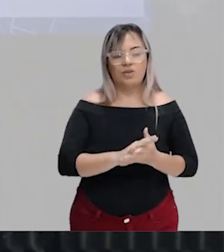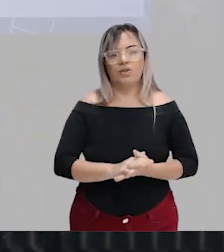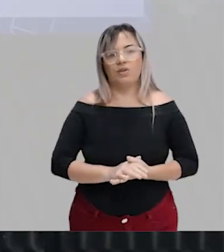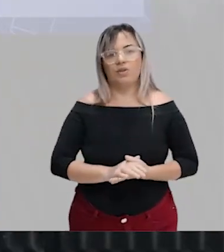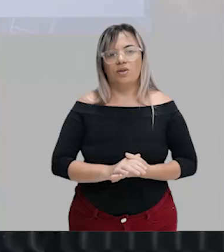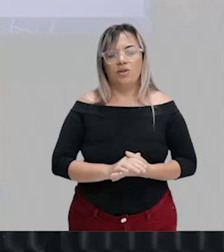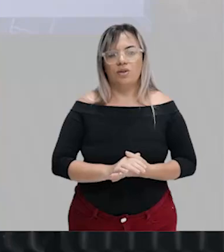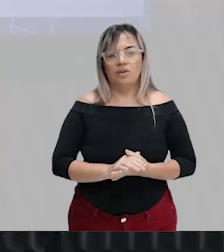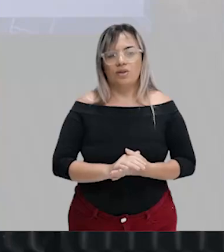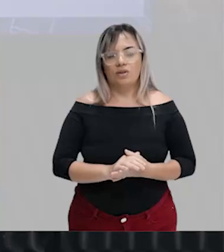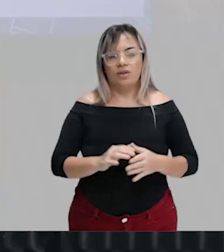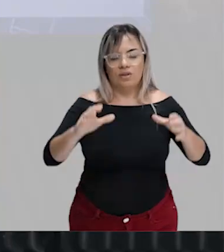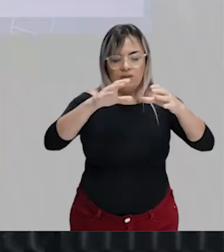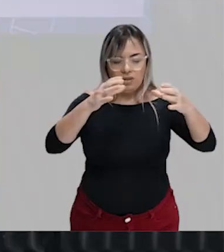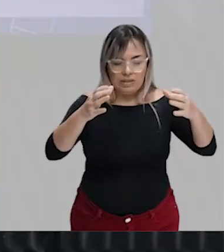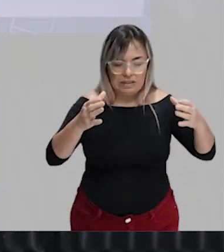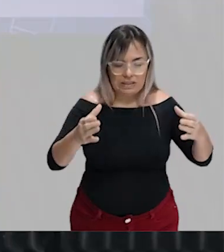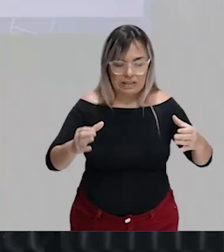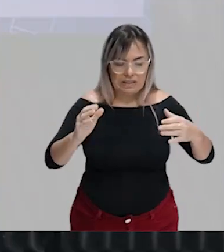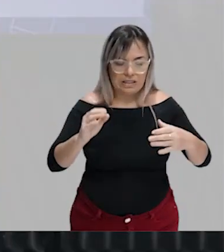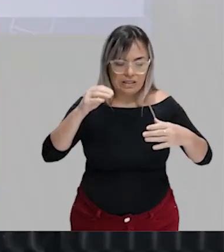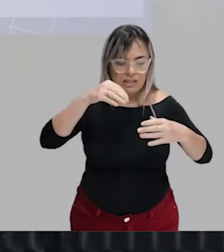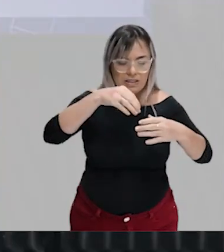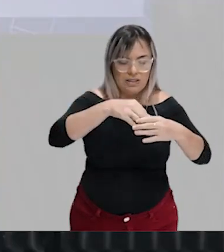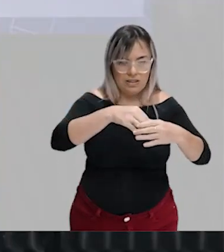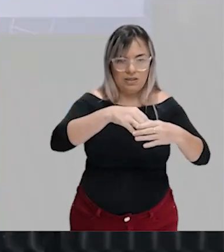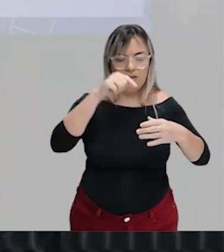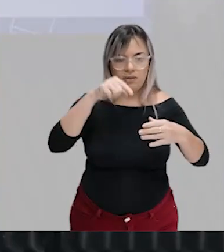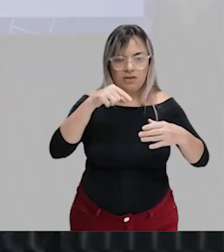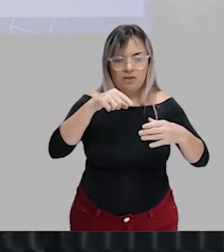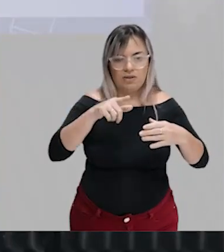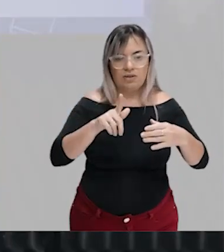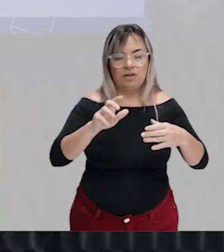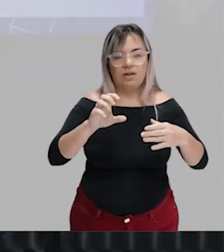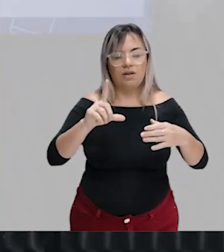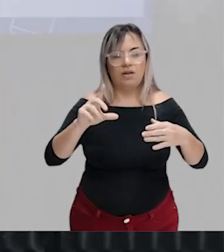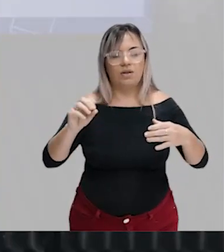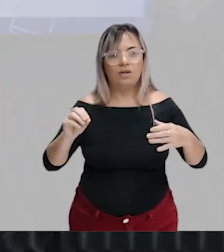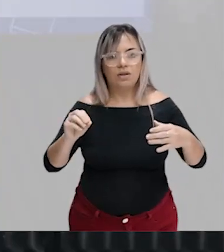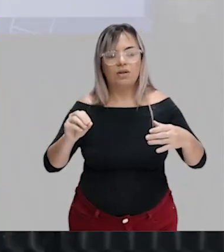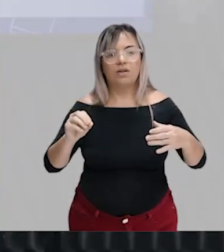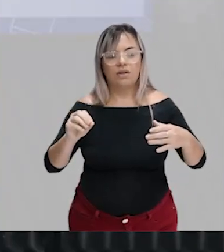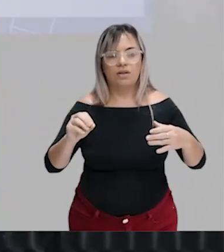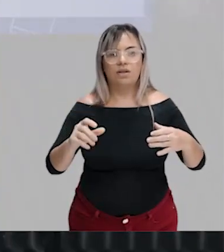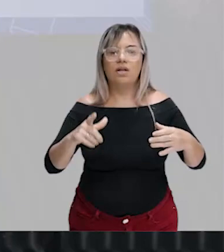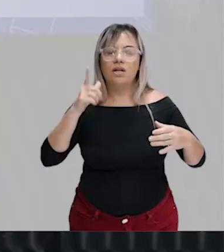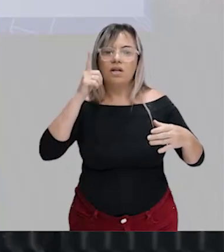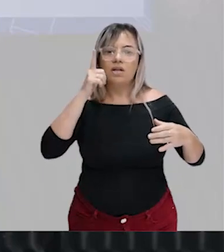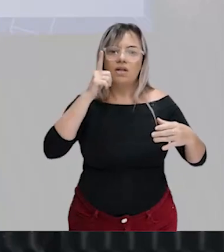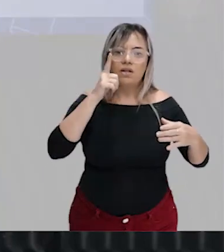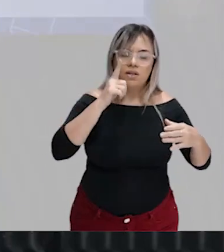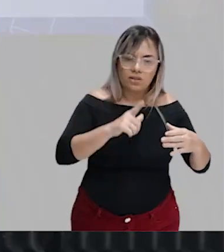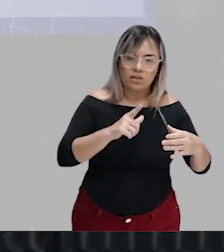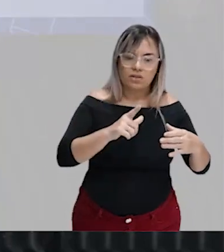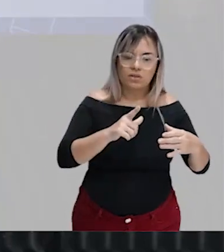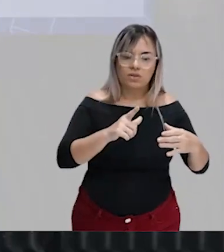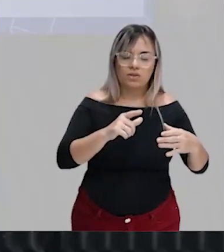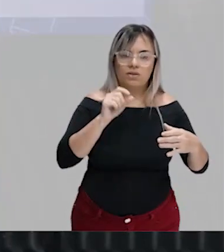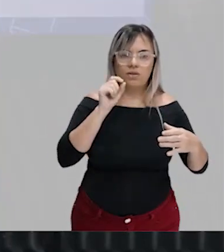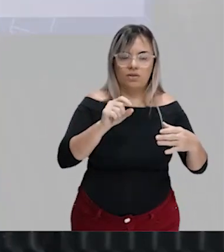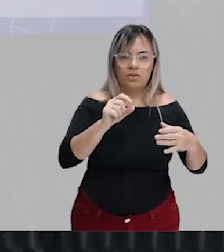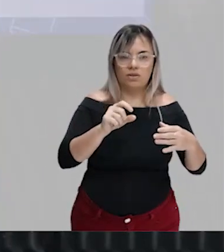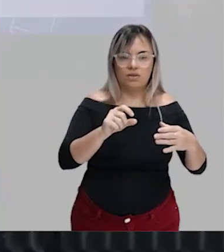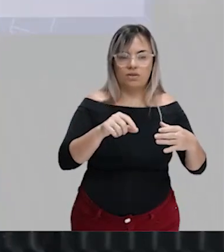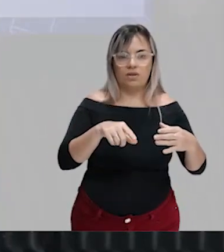interno, né, aquela casinha feita de gelo, eles podem controlar a temperatura. É diferente do ambiente externo que não